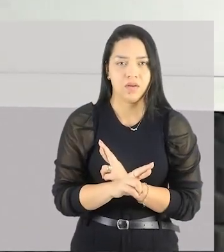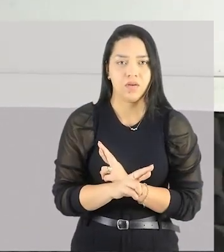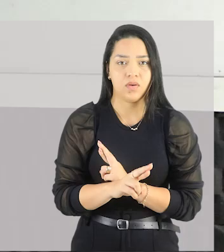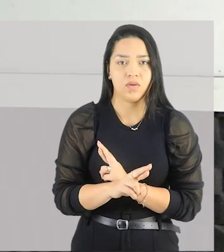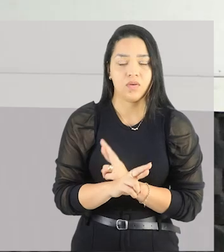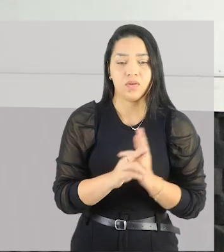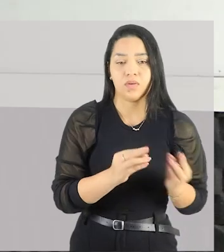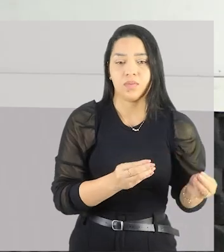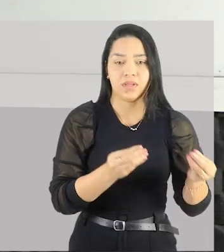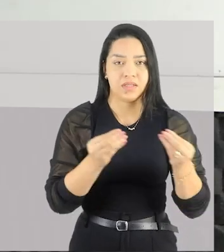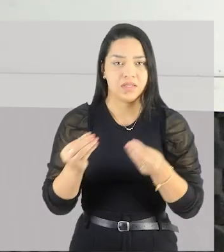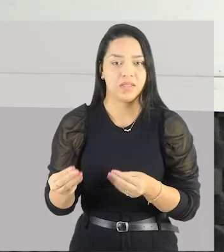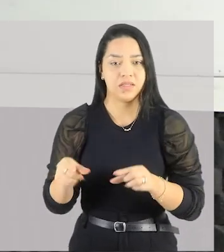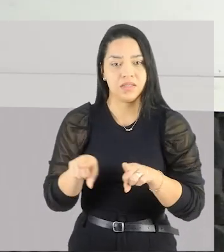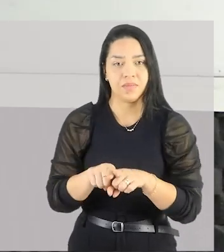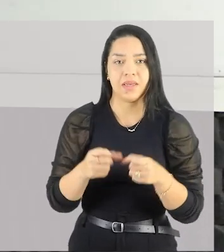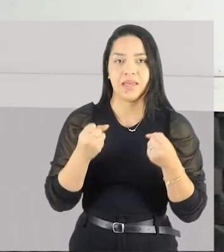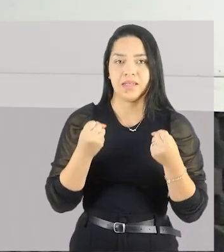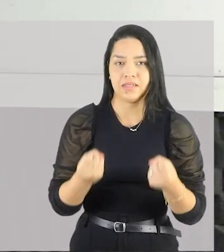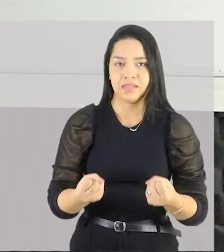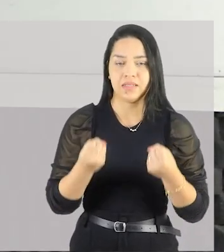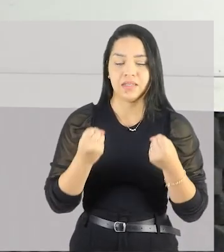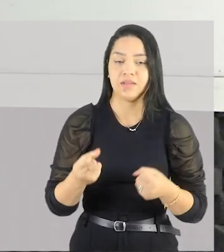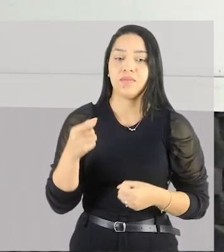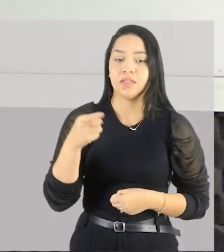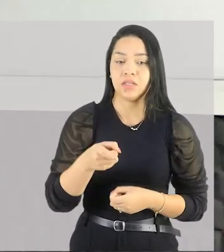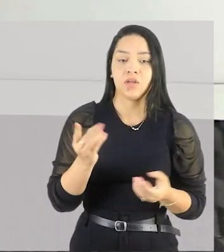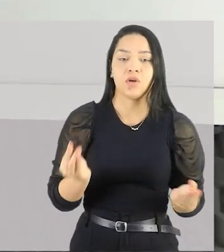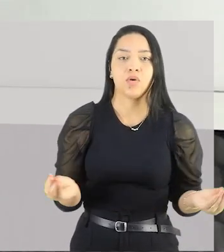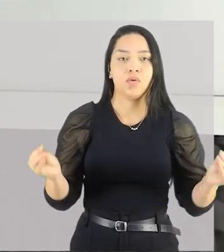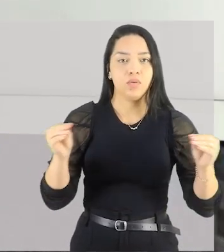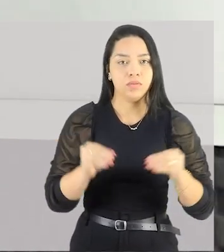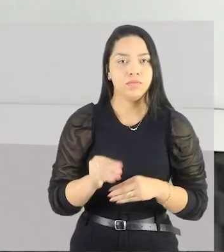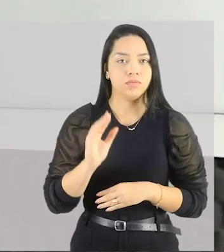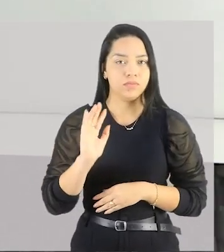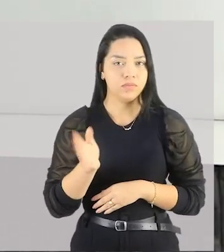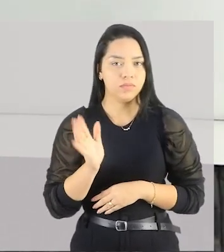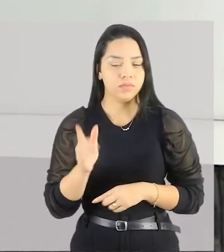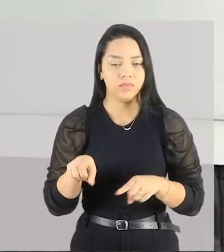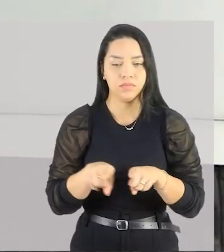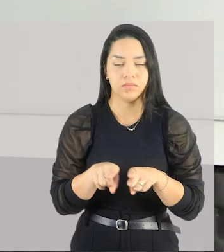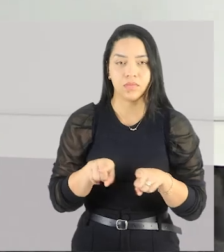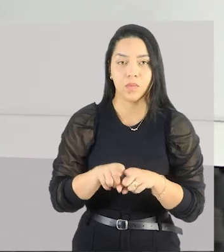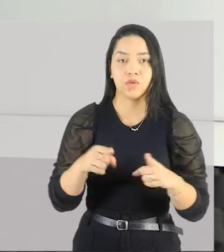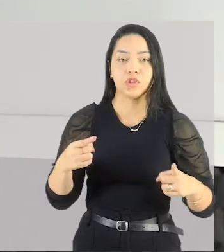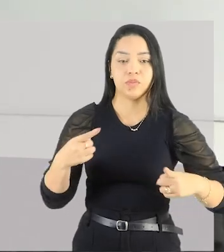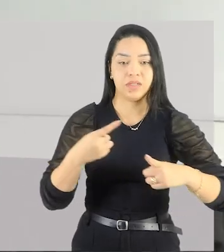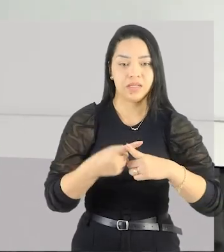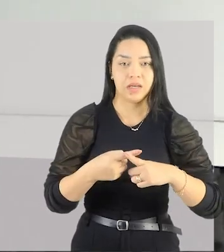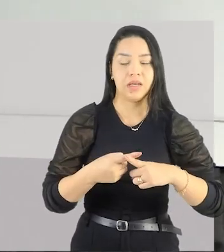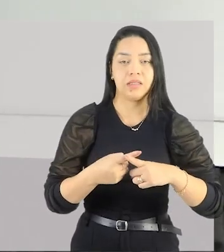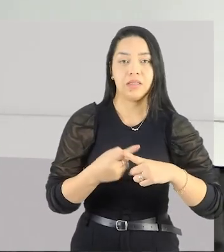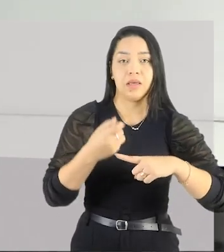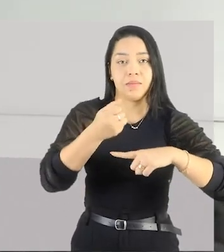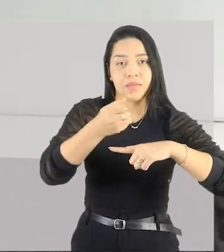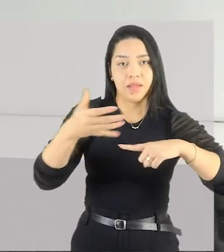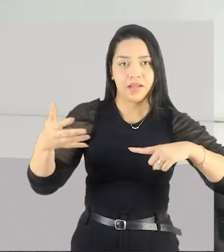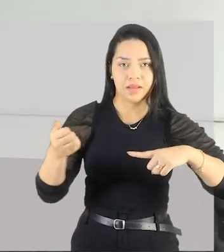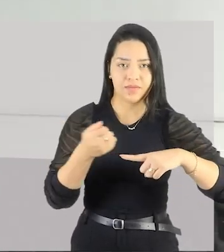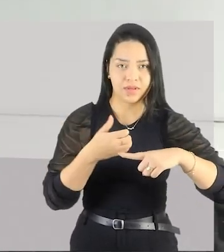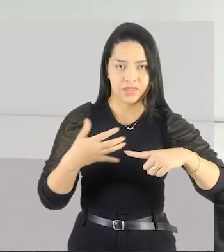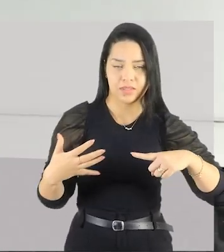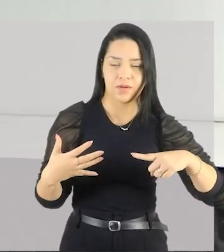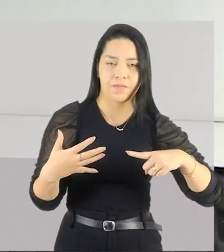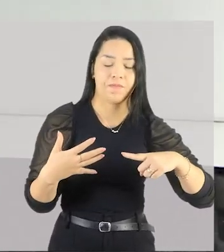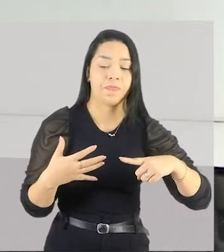grandezas oferecidas e a resistência, você colocava a constante e multiplicava por uma fração, tá?